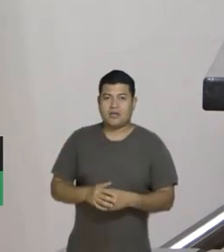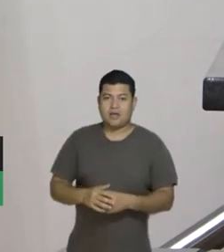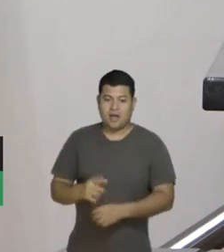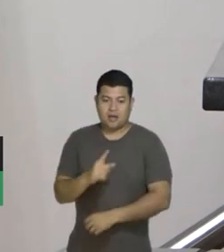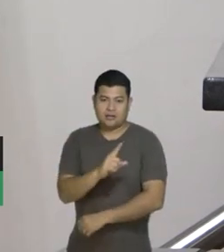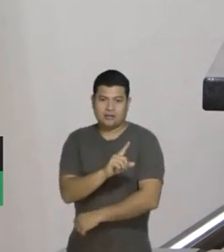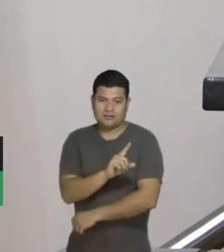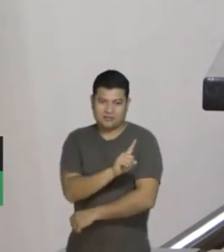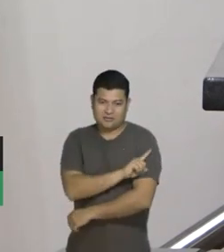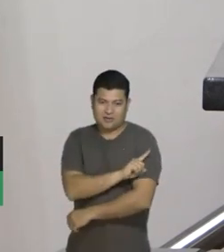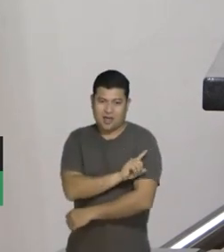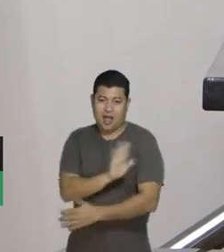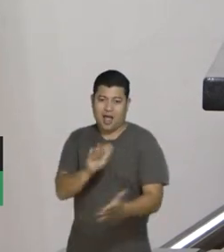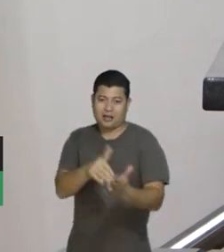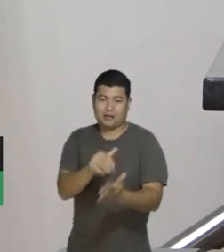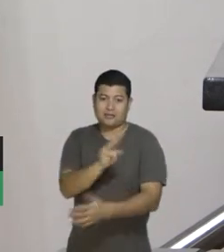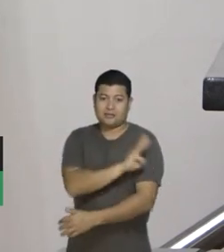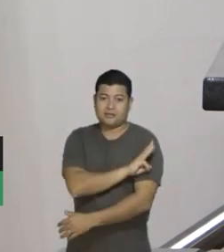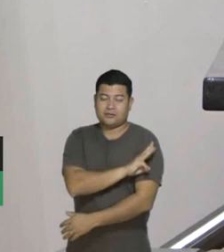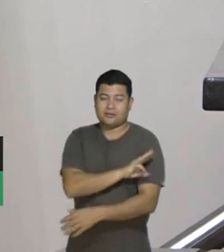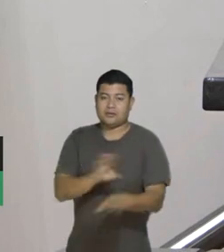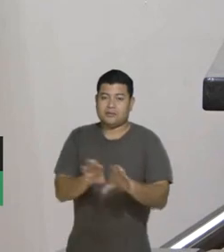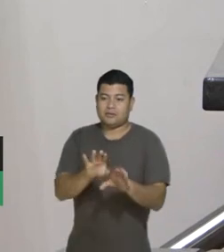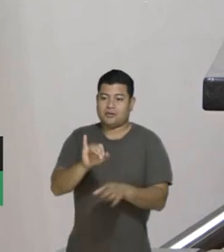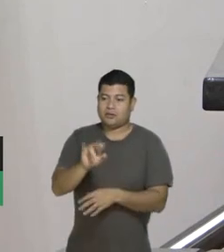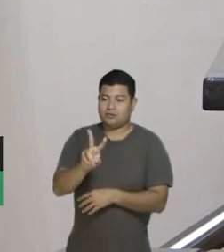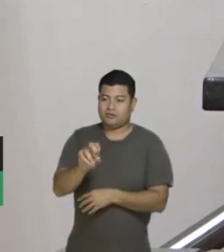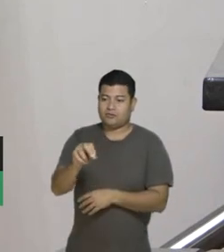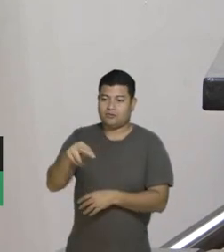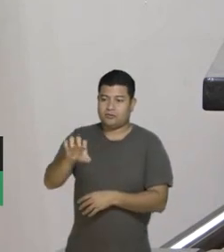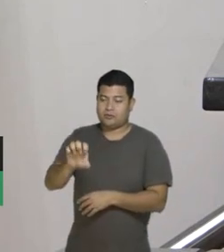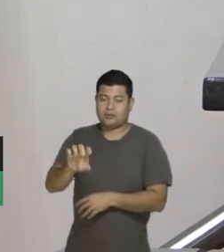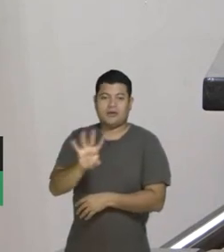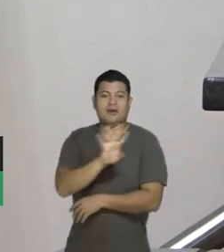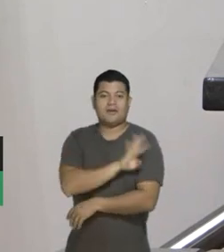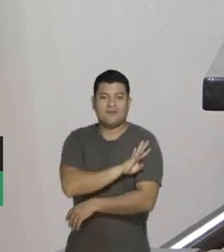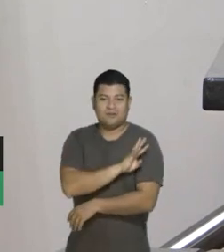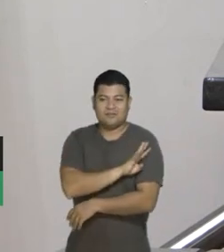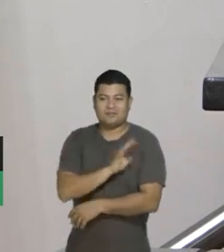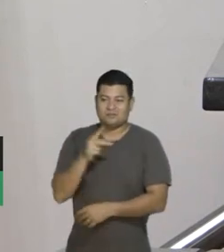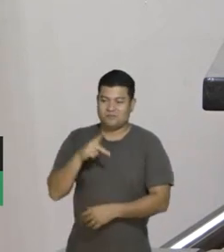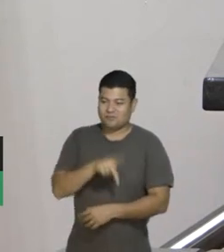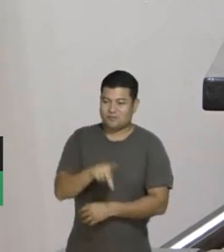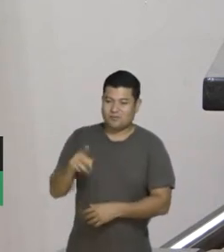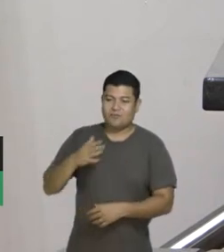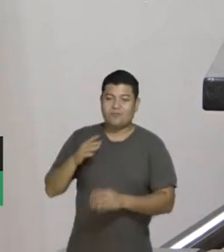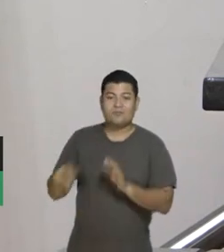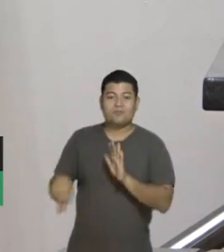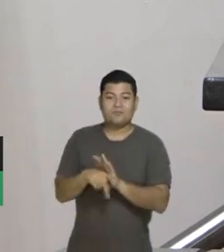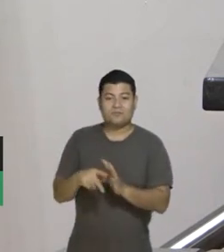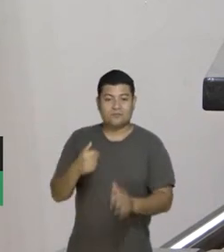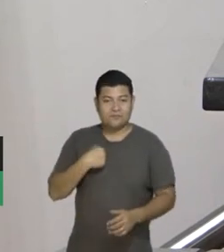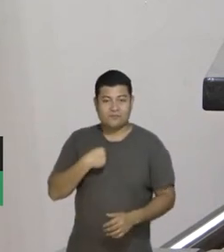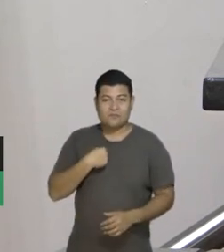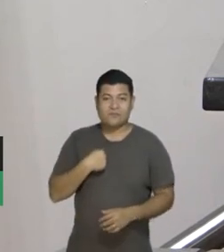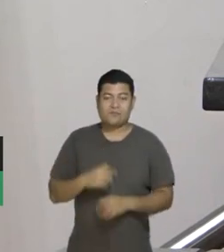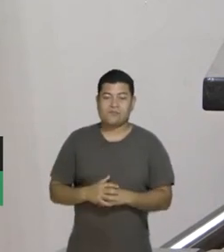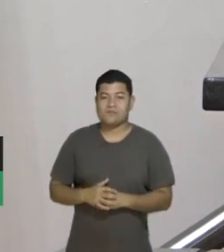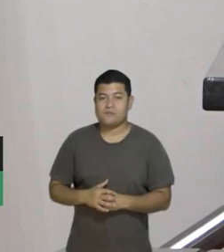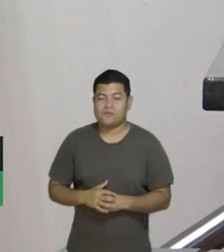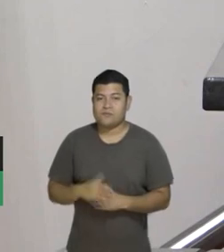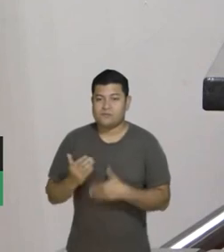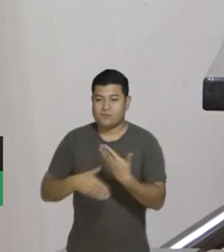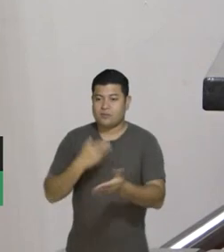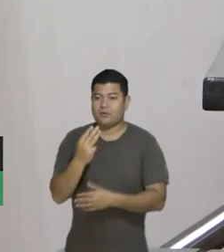e também a Dona Ivone, que foi a professora do quarto ano, e depois fui para o ensino médio na escola estadual. Então,